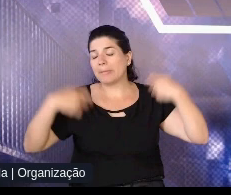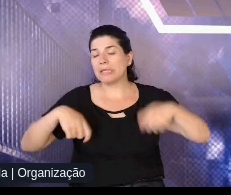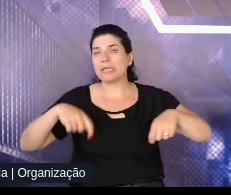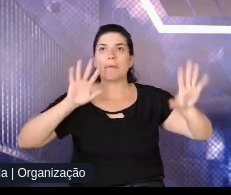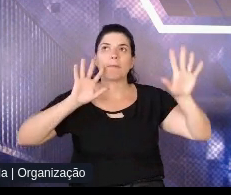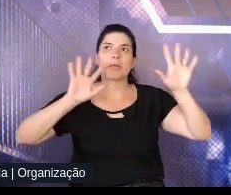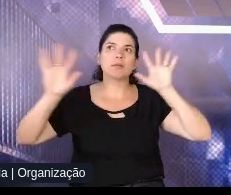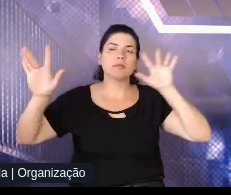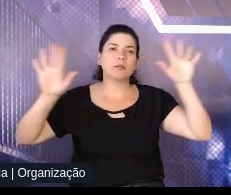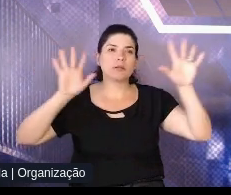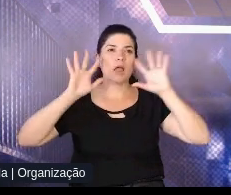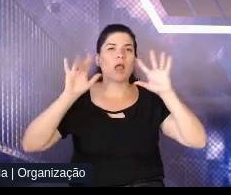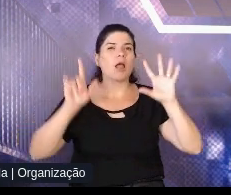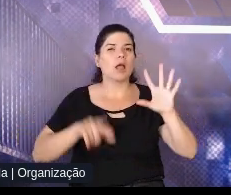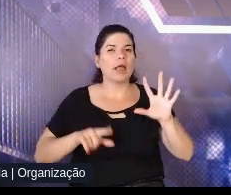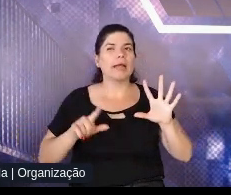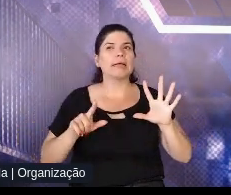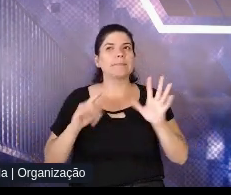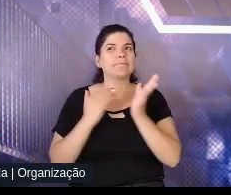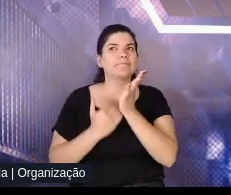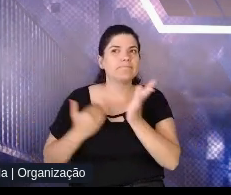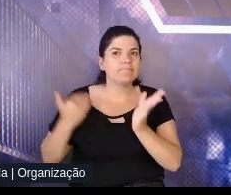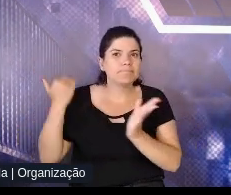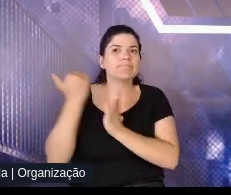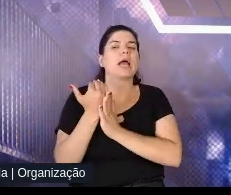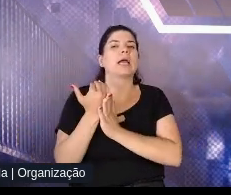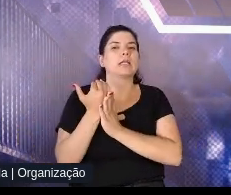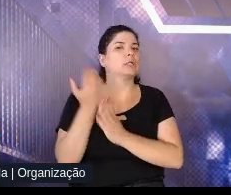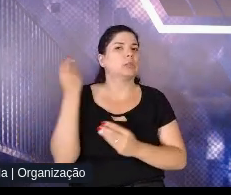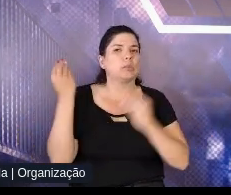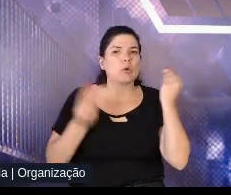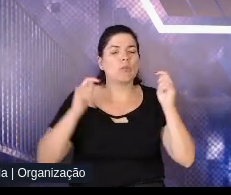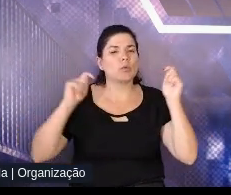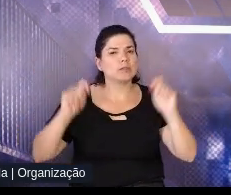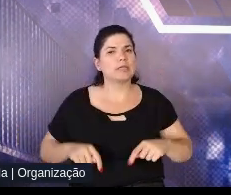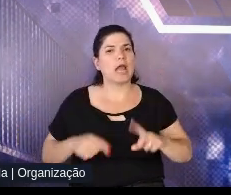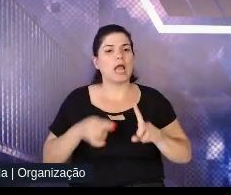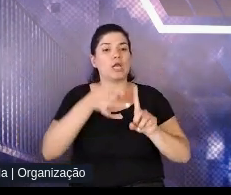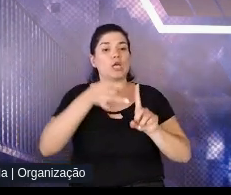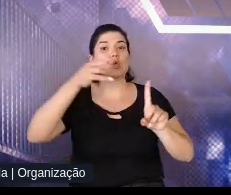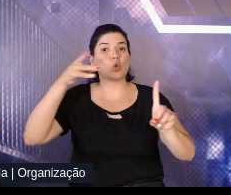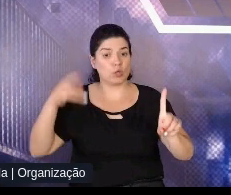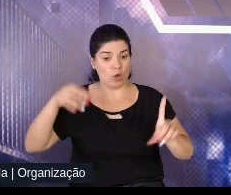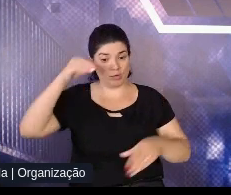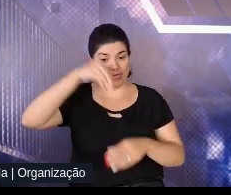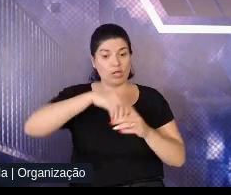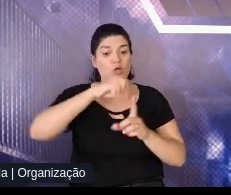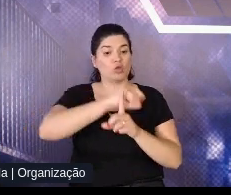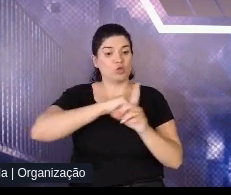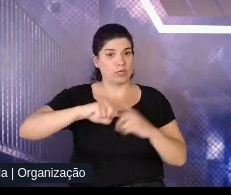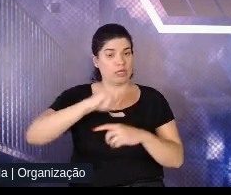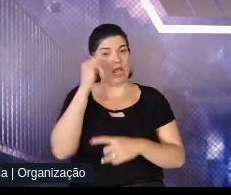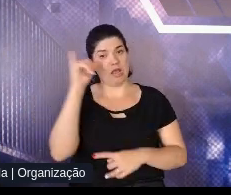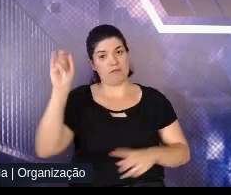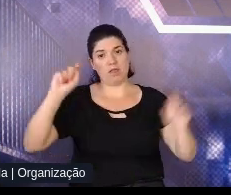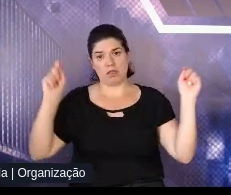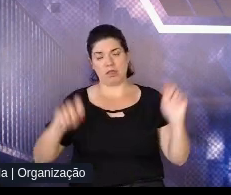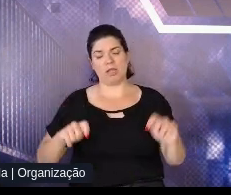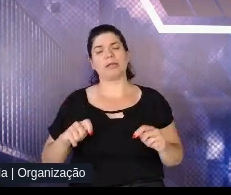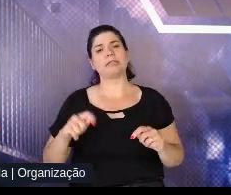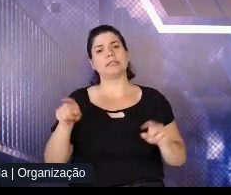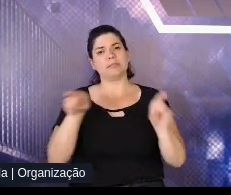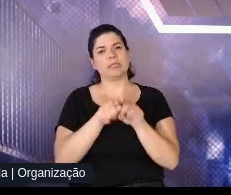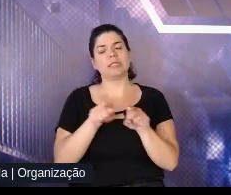pensar a cada vez mais correr, né, contra essa exclusão na sociedade. Temos que reconhecer os nossos